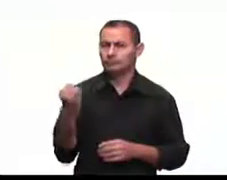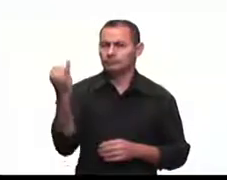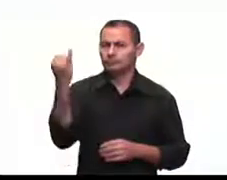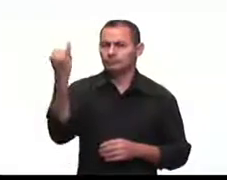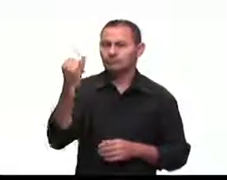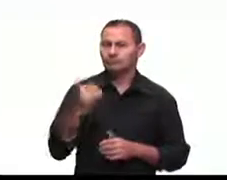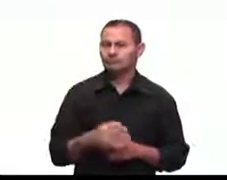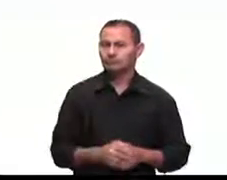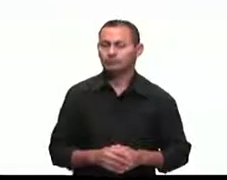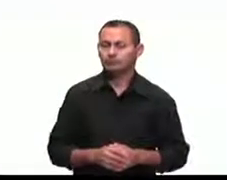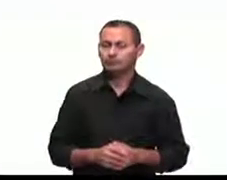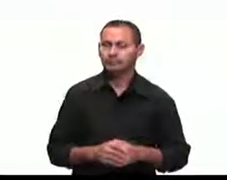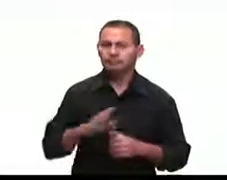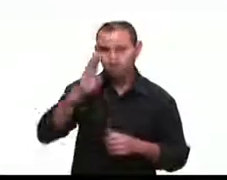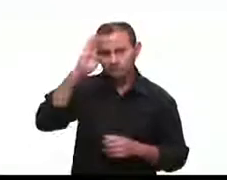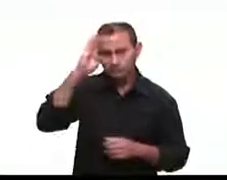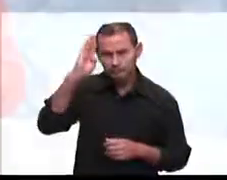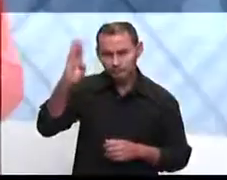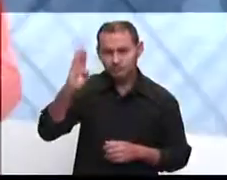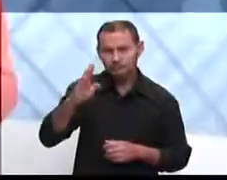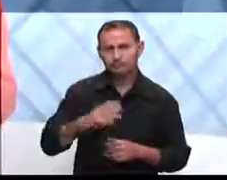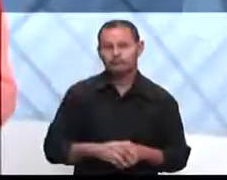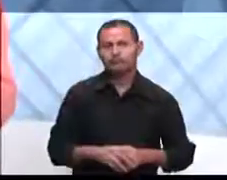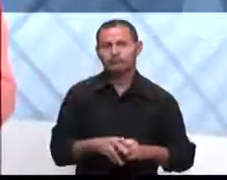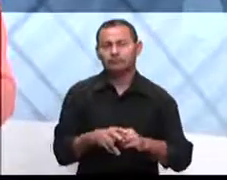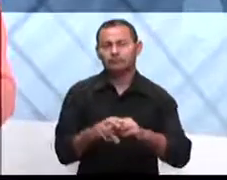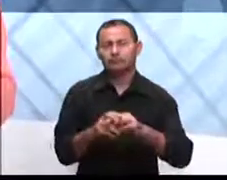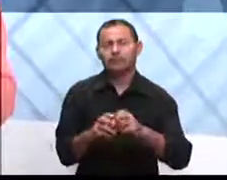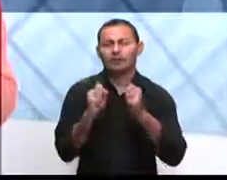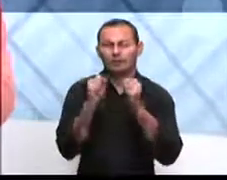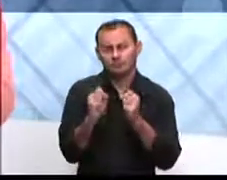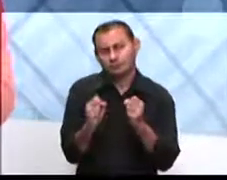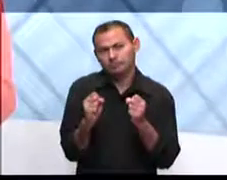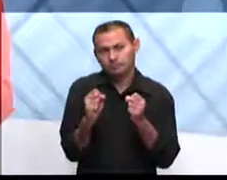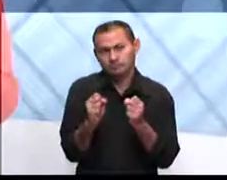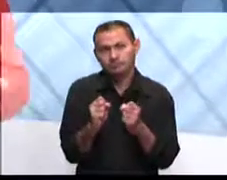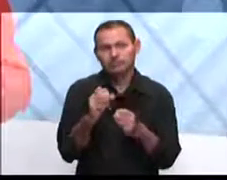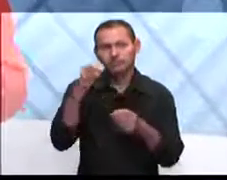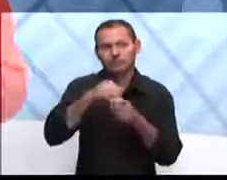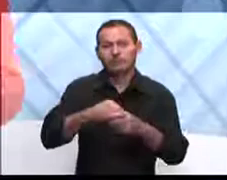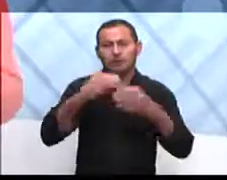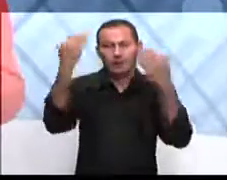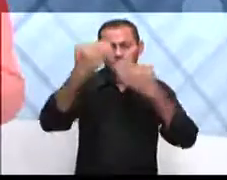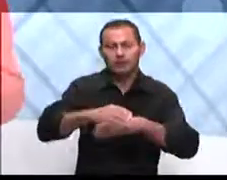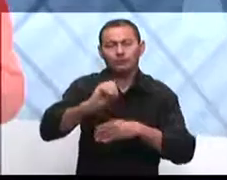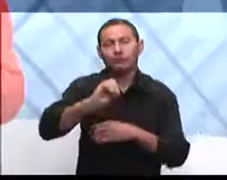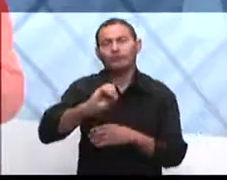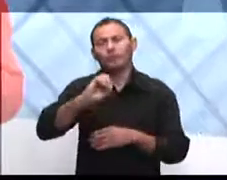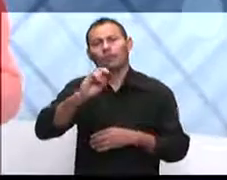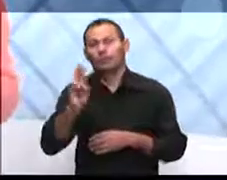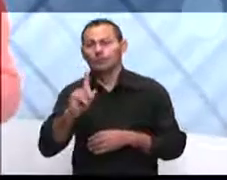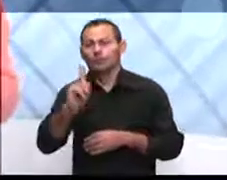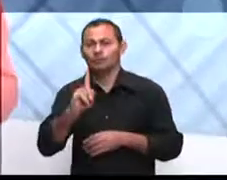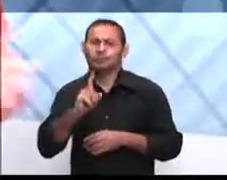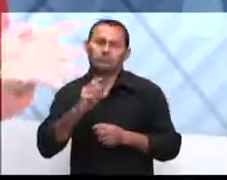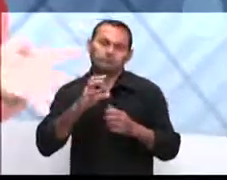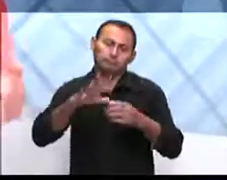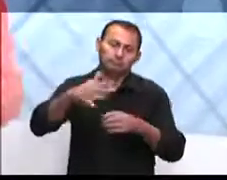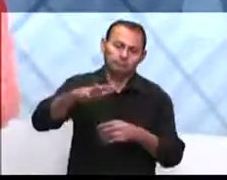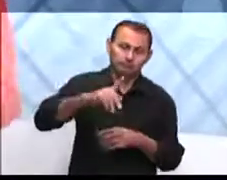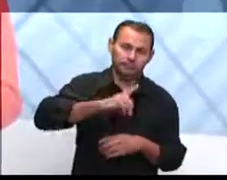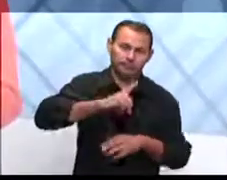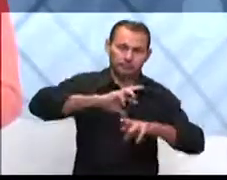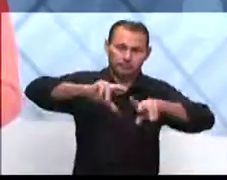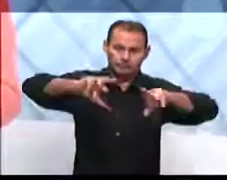importante, né? Então, principalmente aí, de repente, pode, né, cair na prova ou não, tá? Dependendo aí, se tem